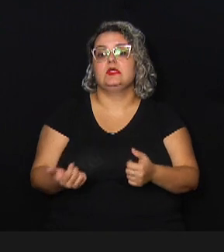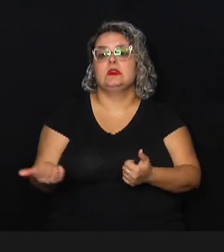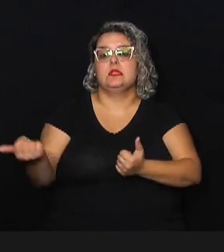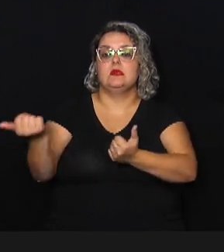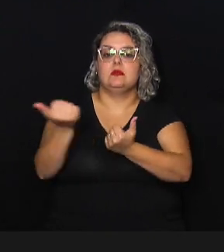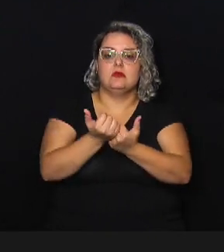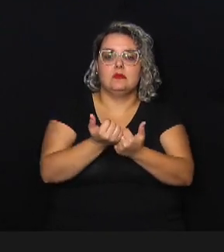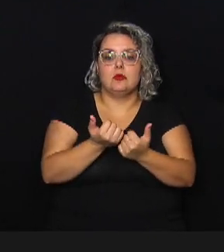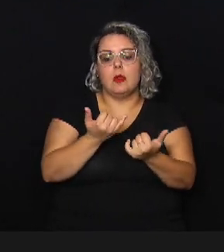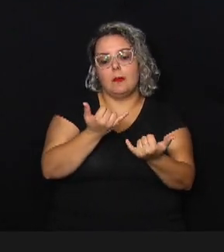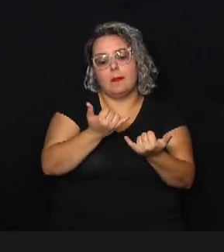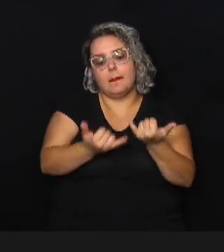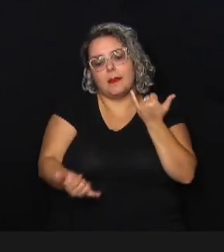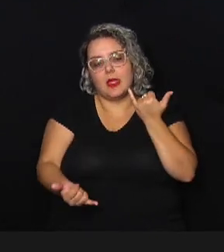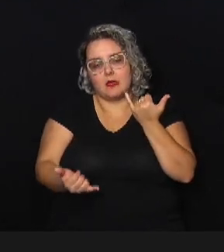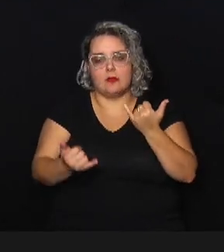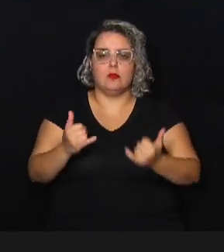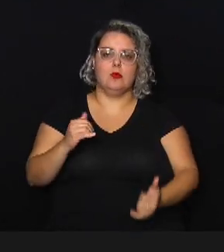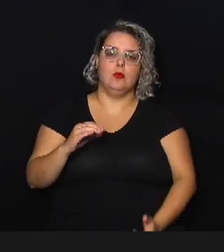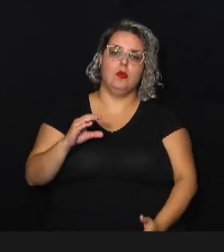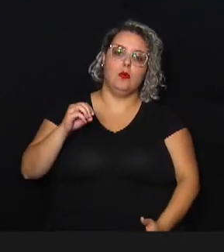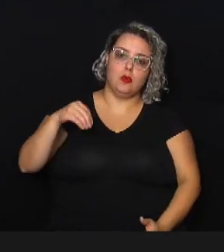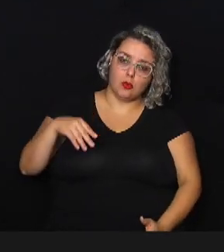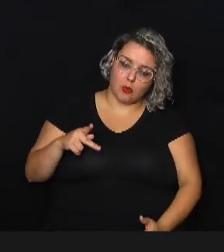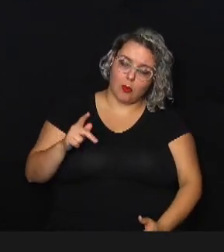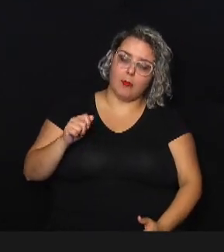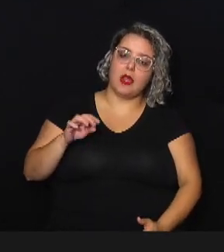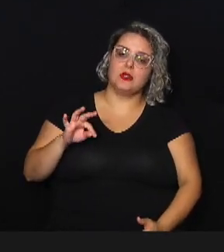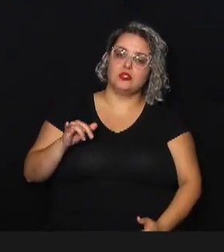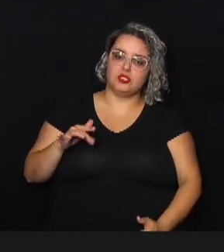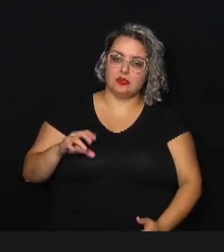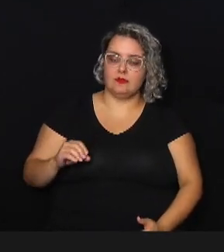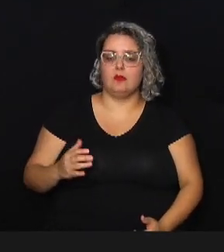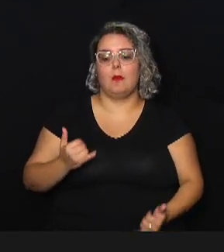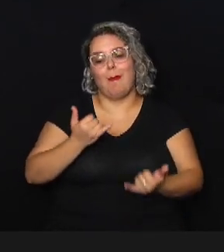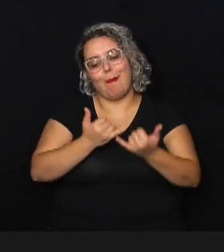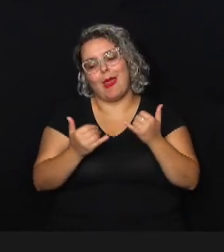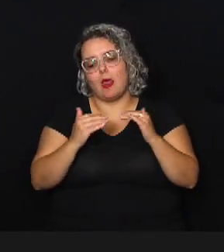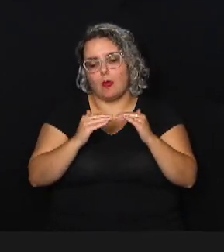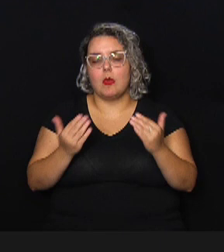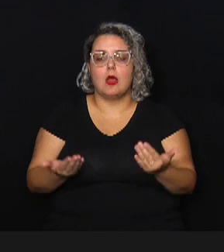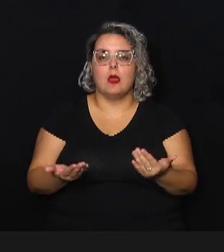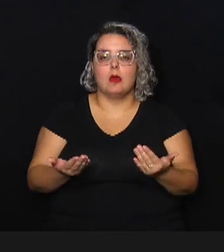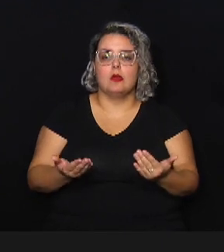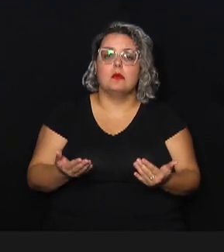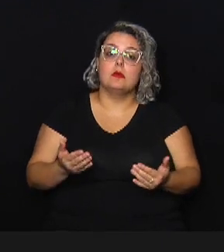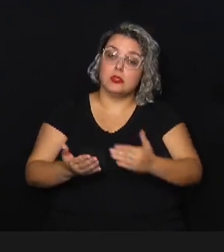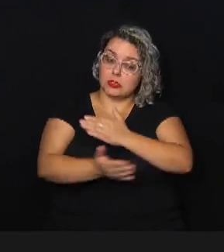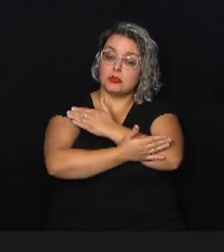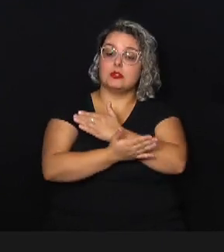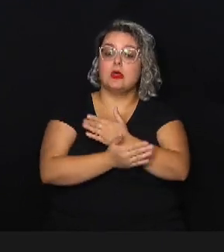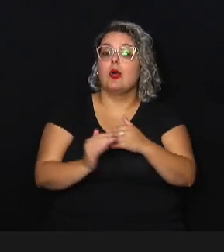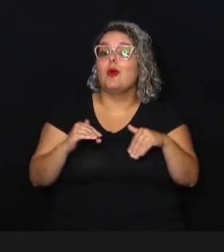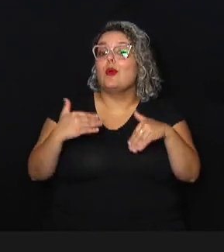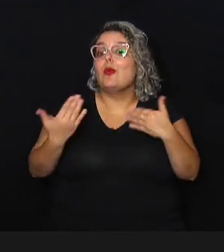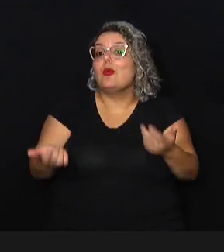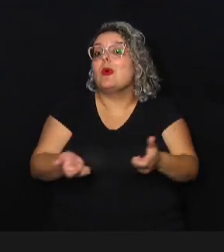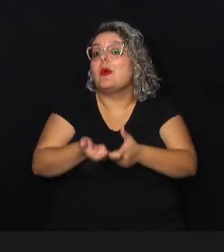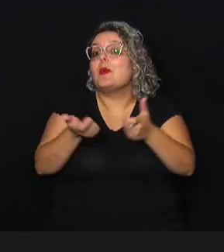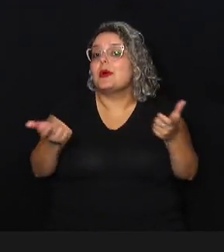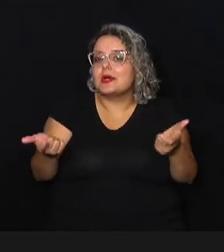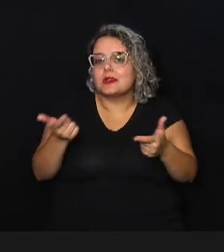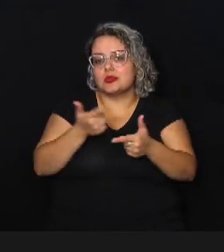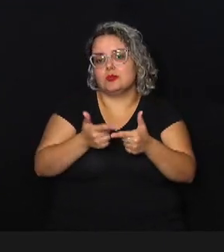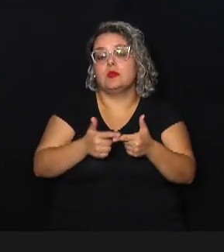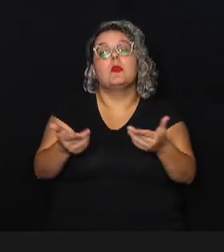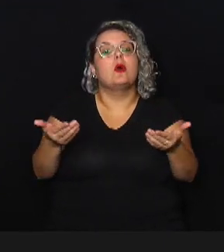meio compatível. Tá? Isso ajuda muito a gente. Qual é o grande problema do transplante de medula óssea? Hoje